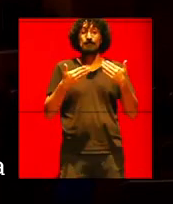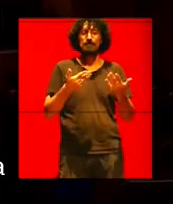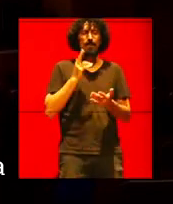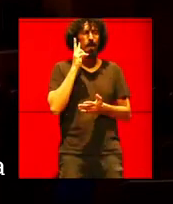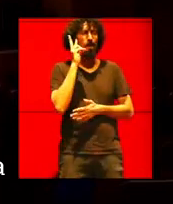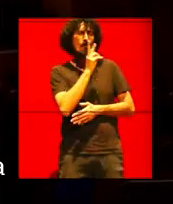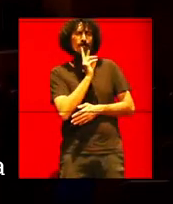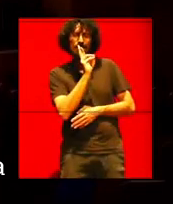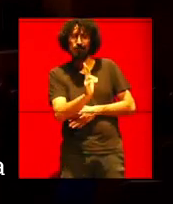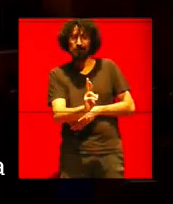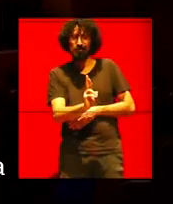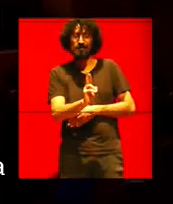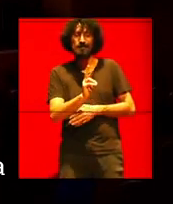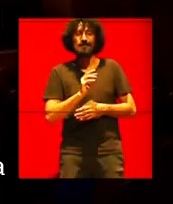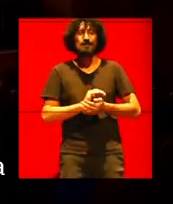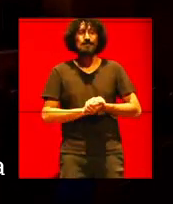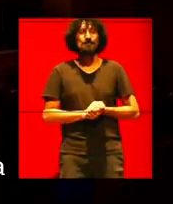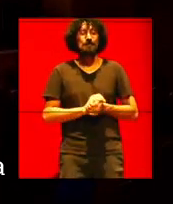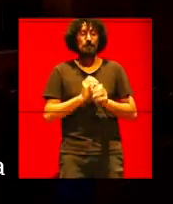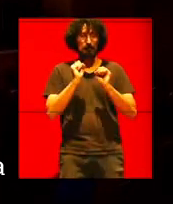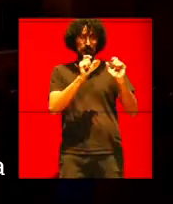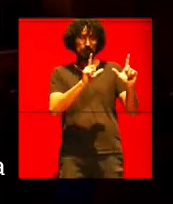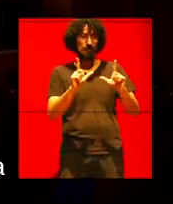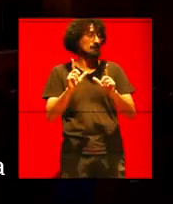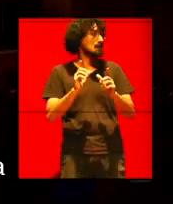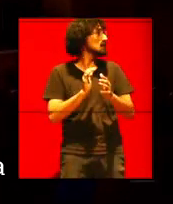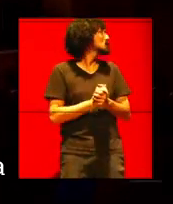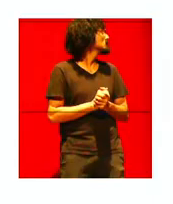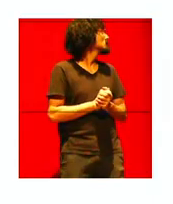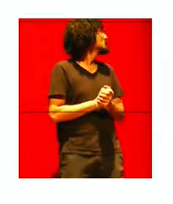ver se vocês acertaram. Pode passar.